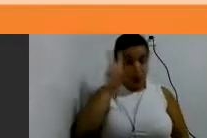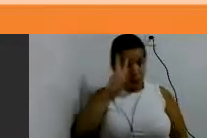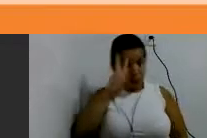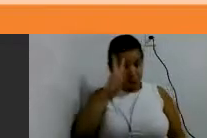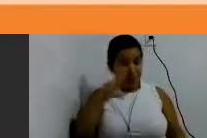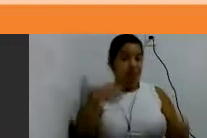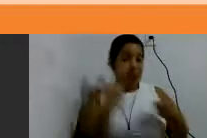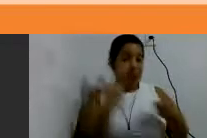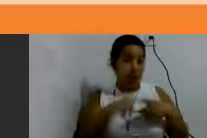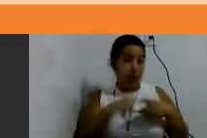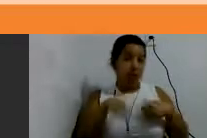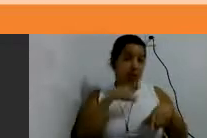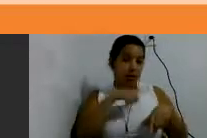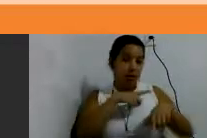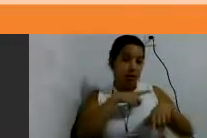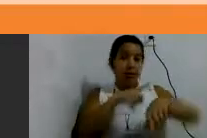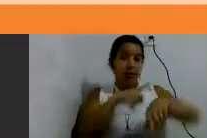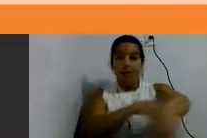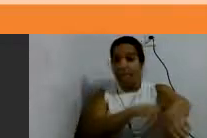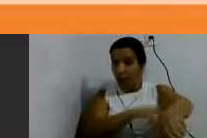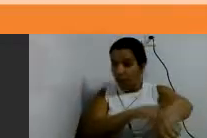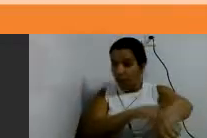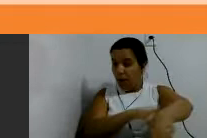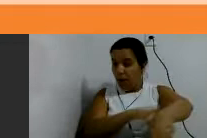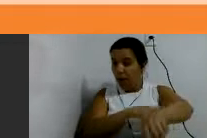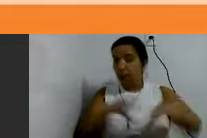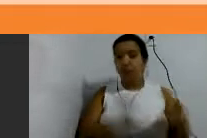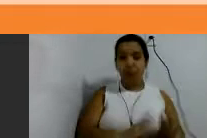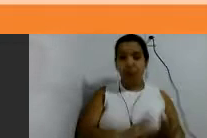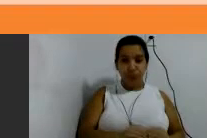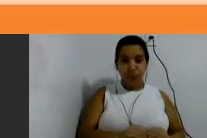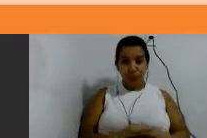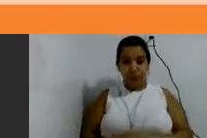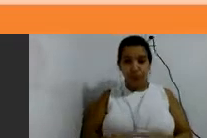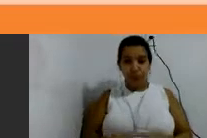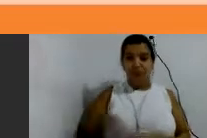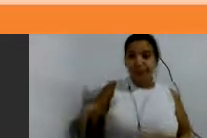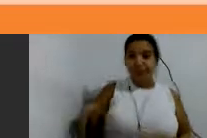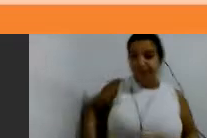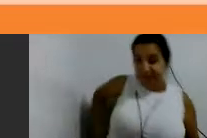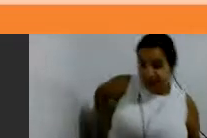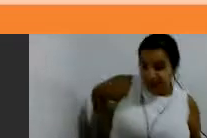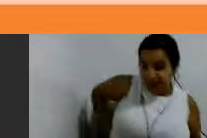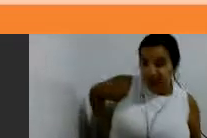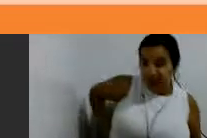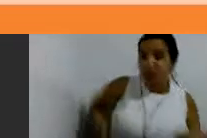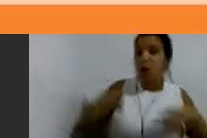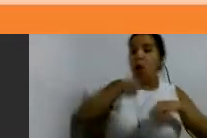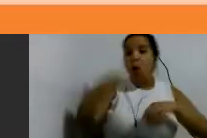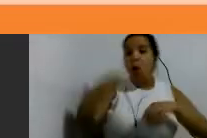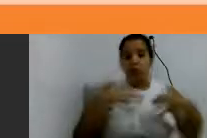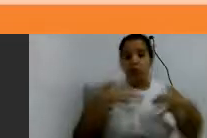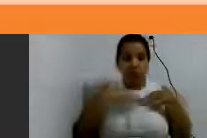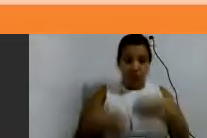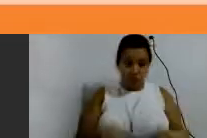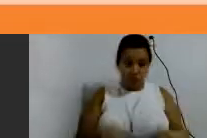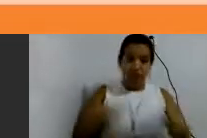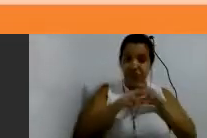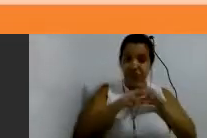acometimento também de pele, de intestinos, de rim, de diversos outros órgãos.